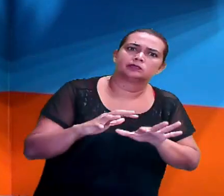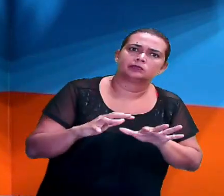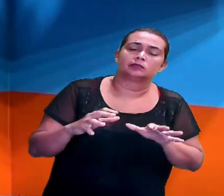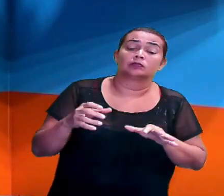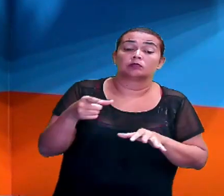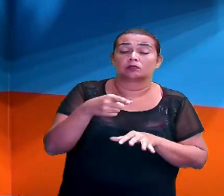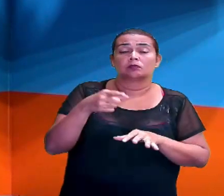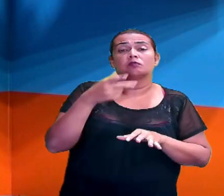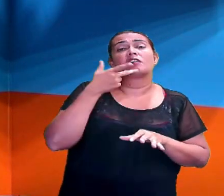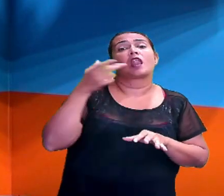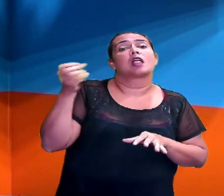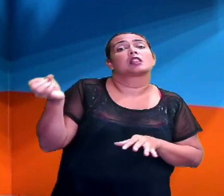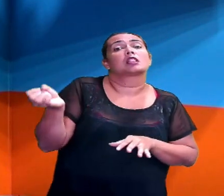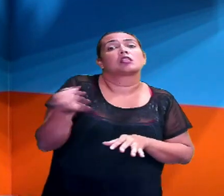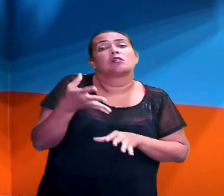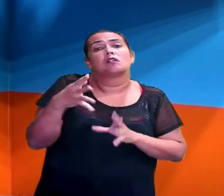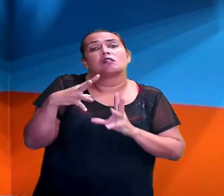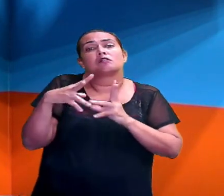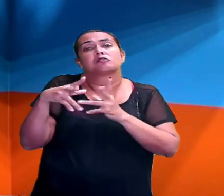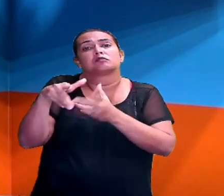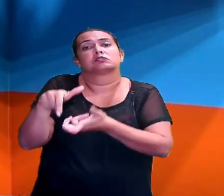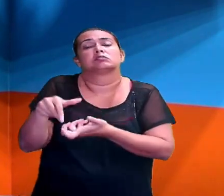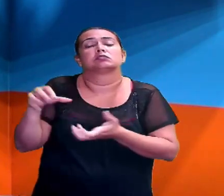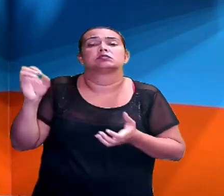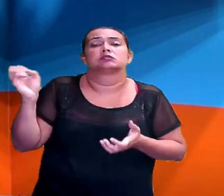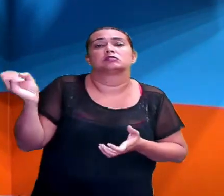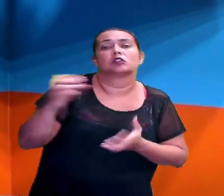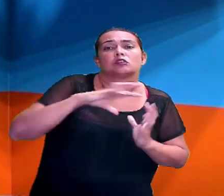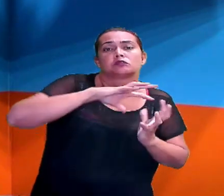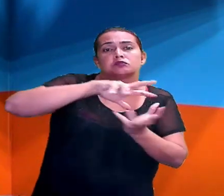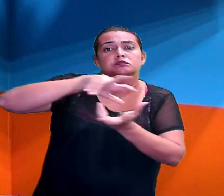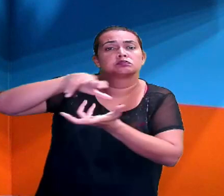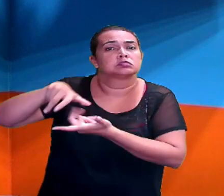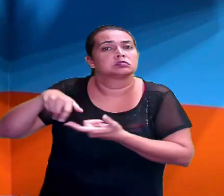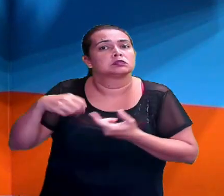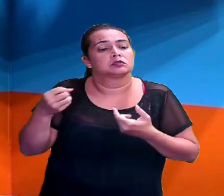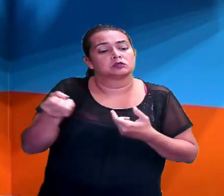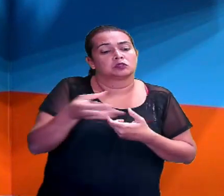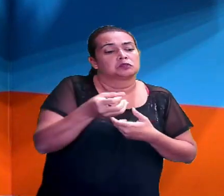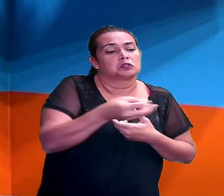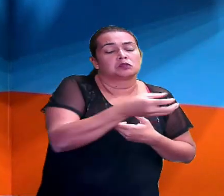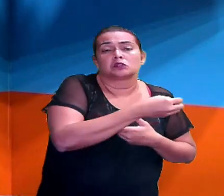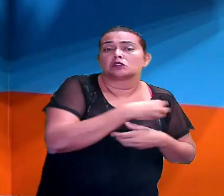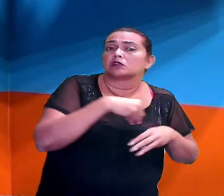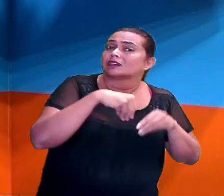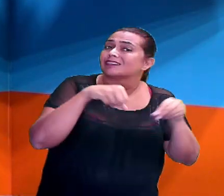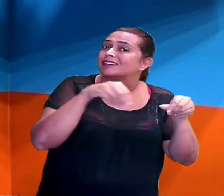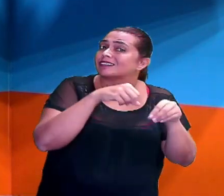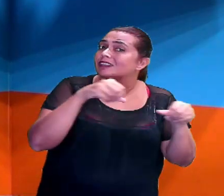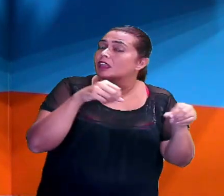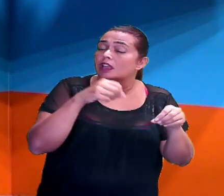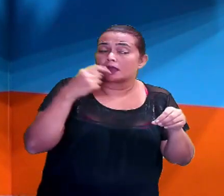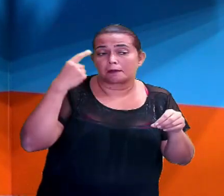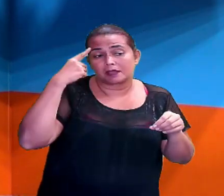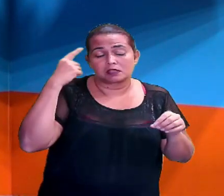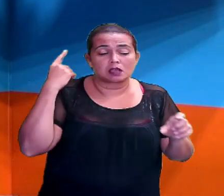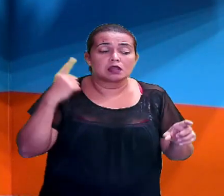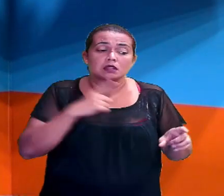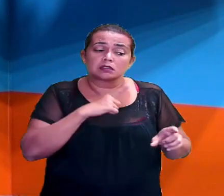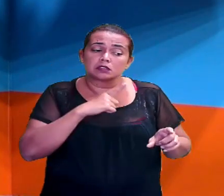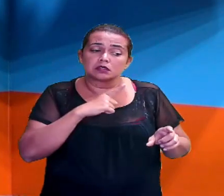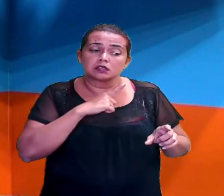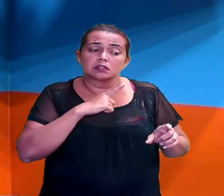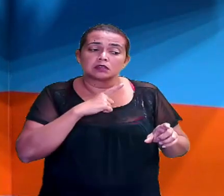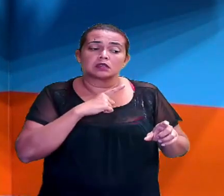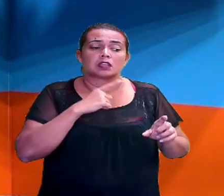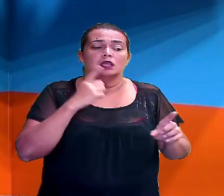novo mundo, que atraía pelas suas novas terras, né, pela perspectiva, né, de se encontrar riquezas minerais,